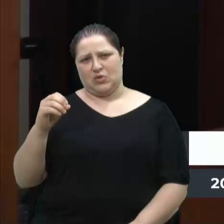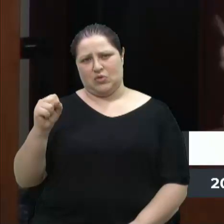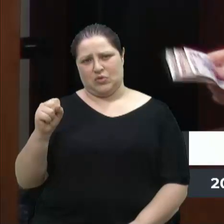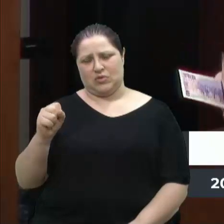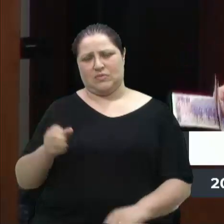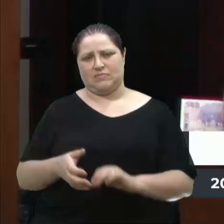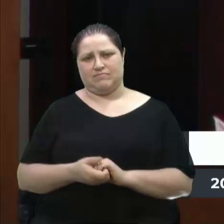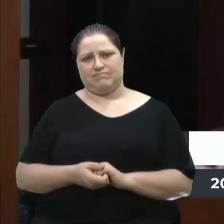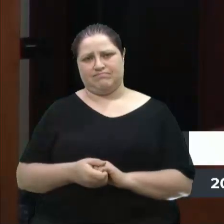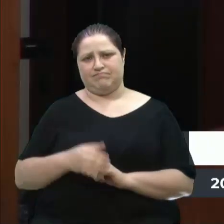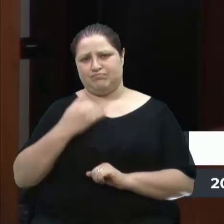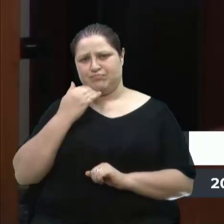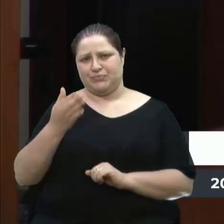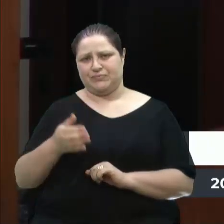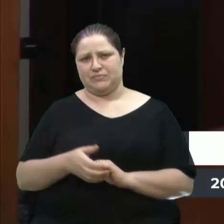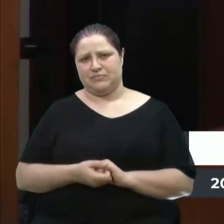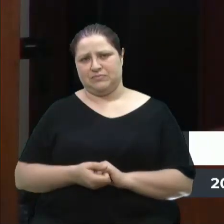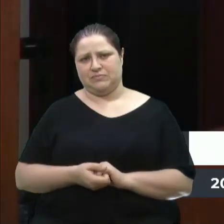vamos para outro exemplo aqui.